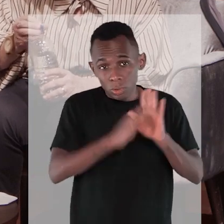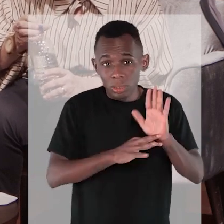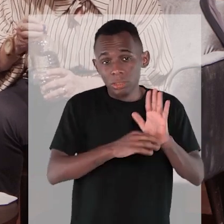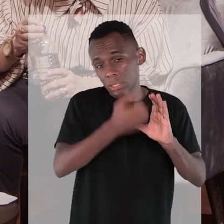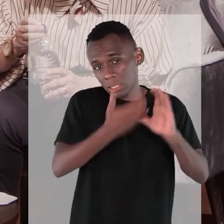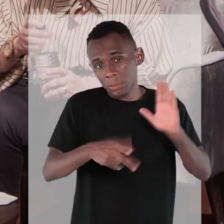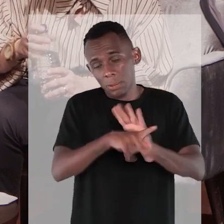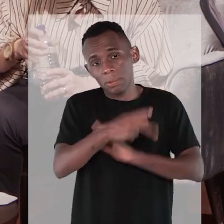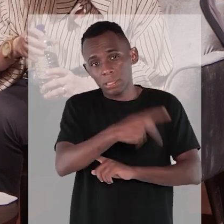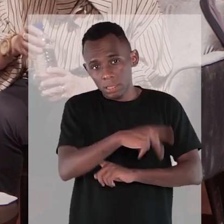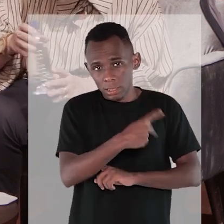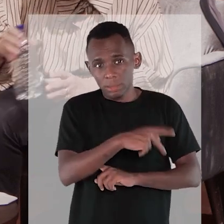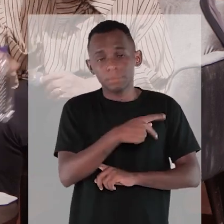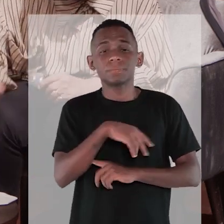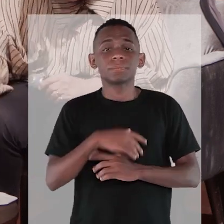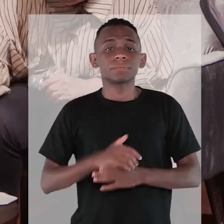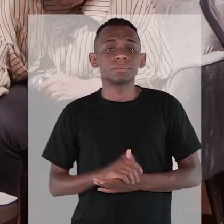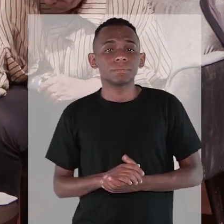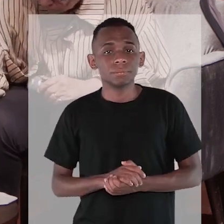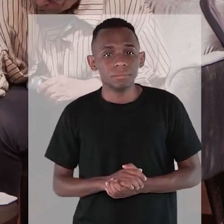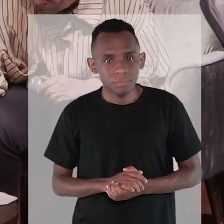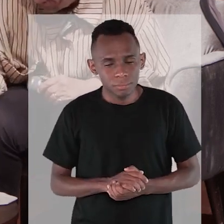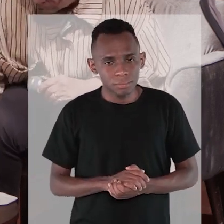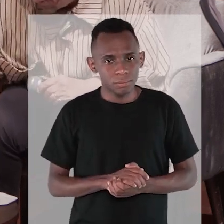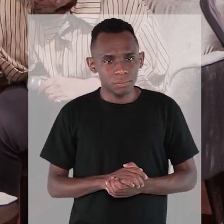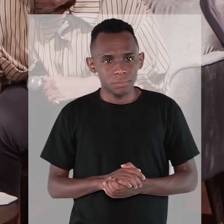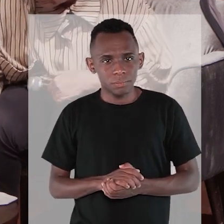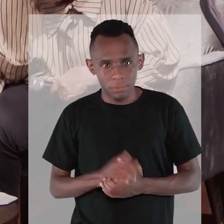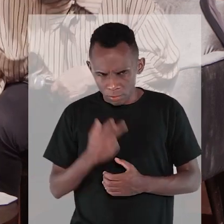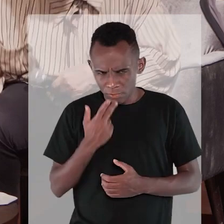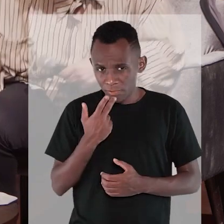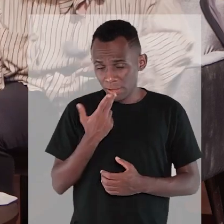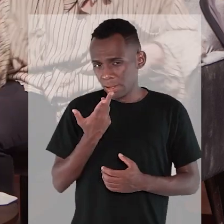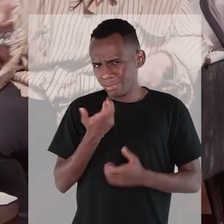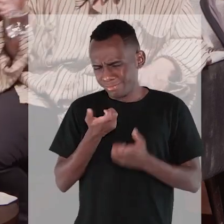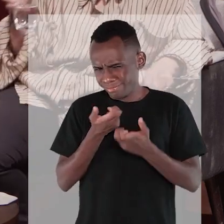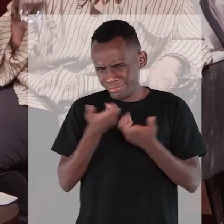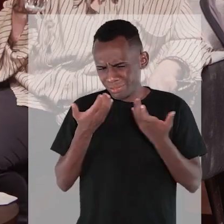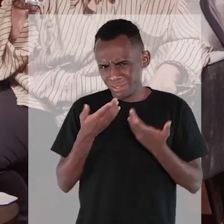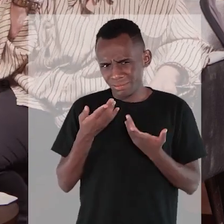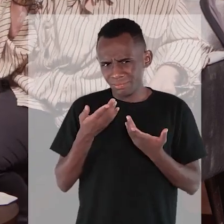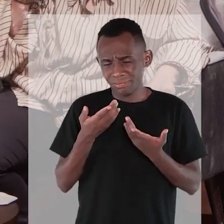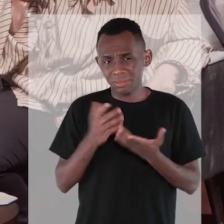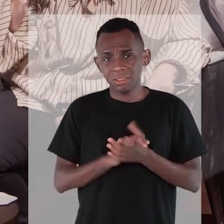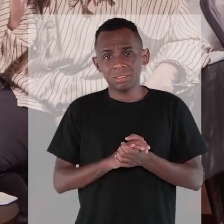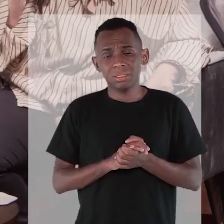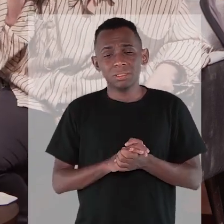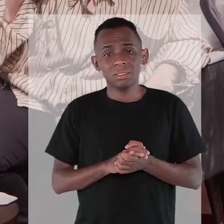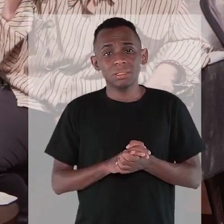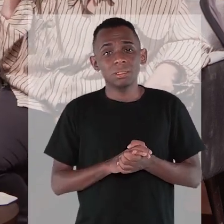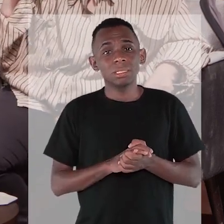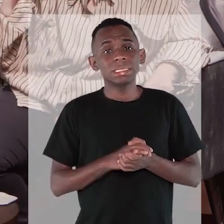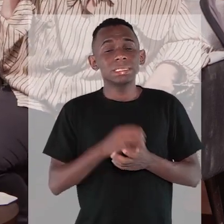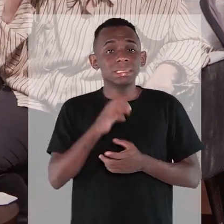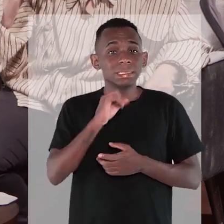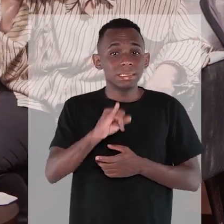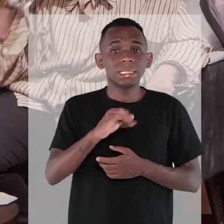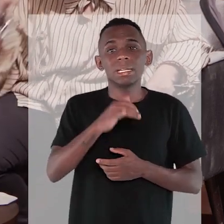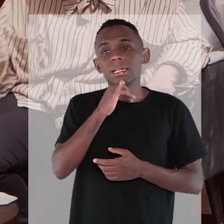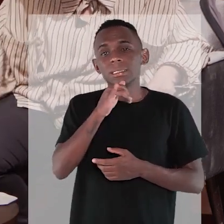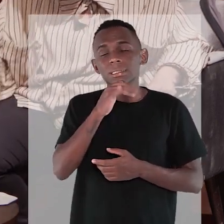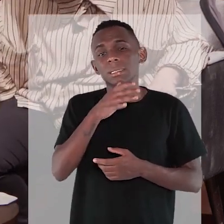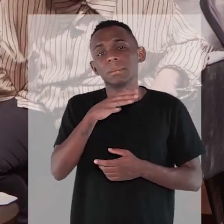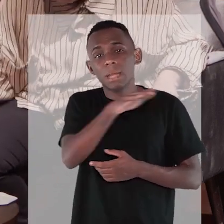coisa instigante, né? E eu vou falar aqui uma coisa bem boba, bem banal. É que, normalmente, se nós pegarmos a ciência política